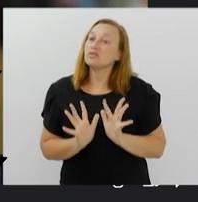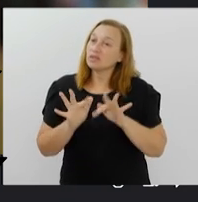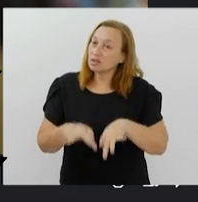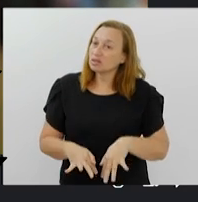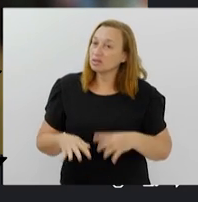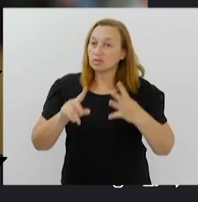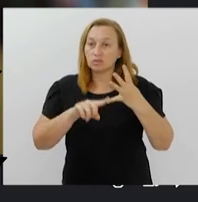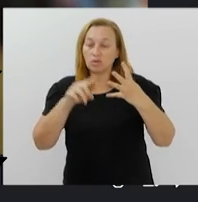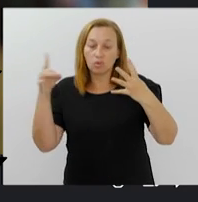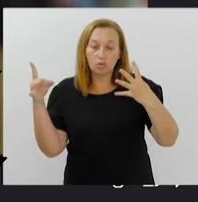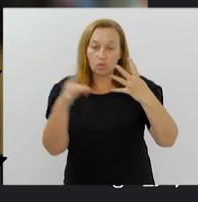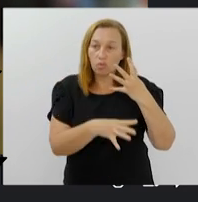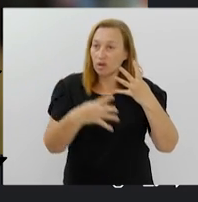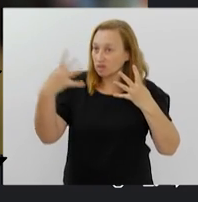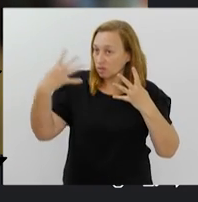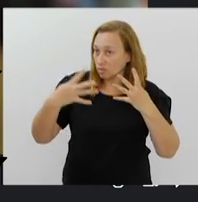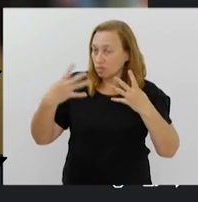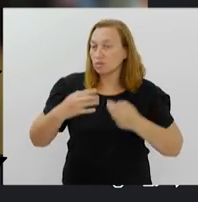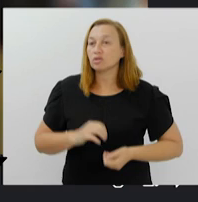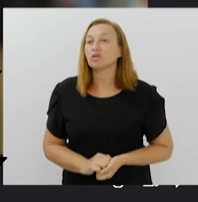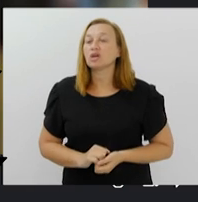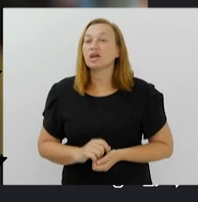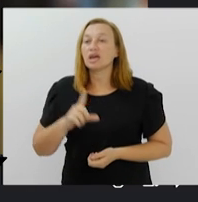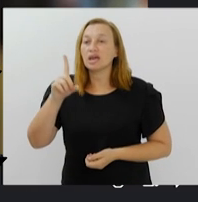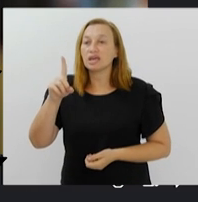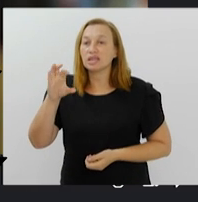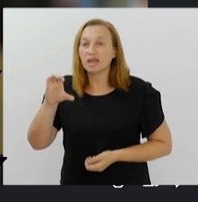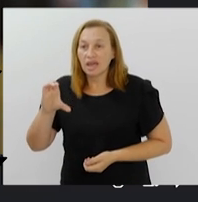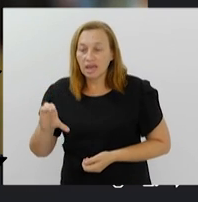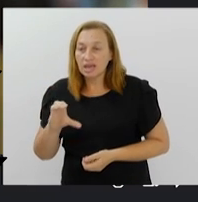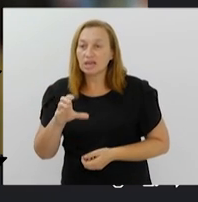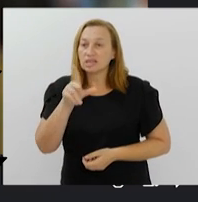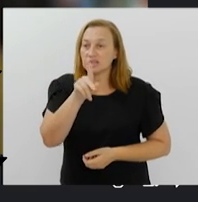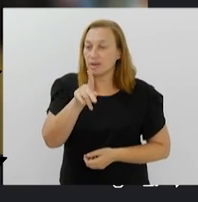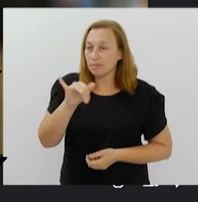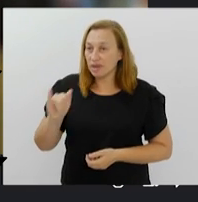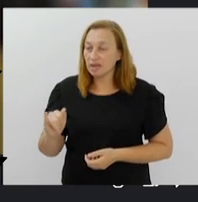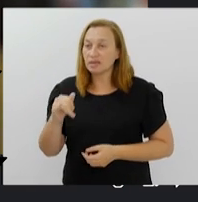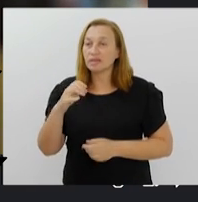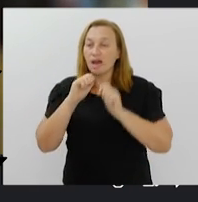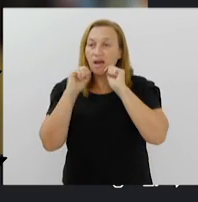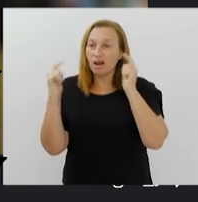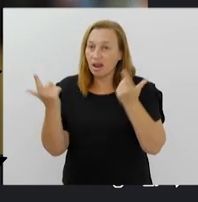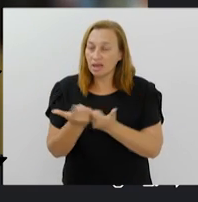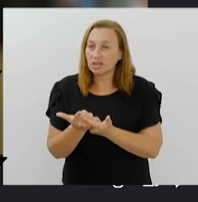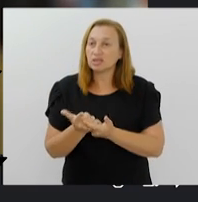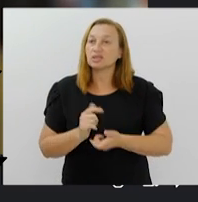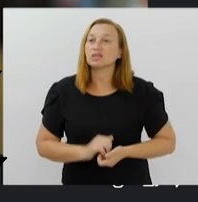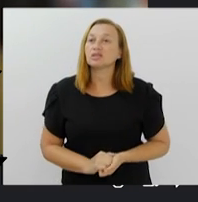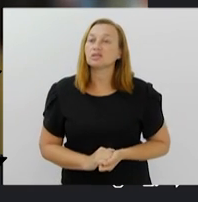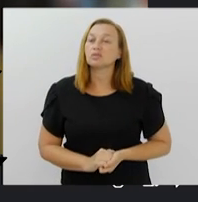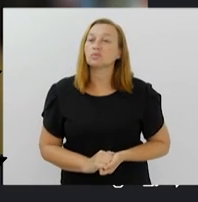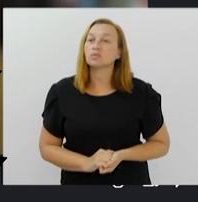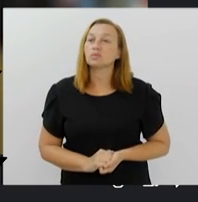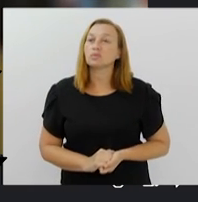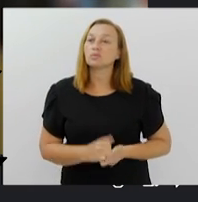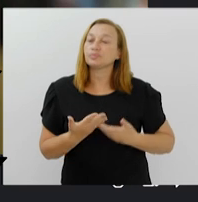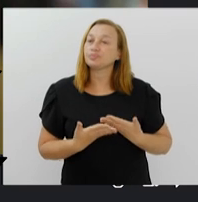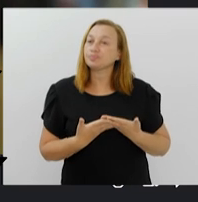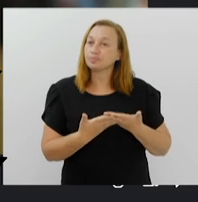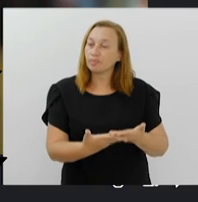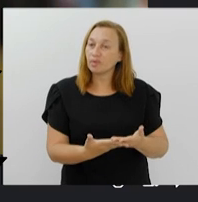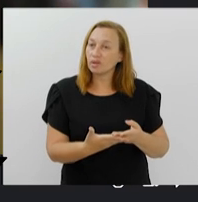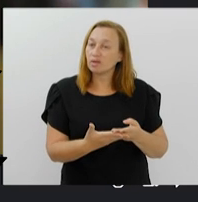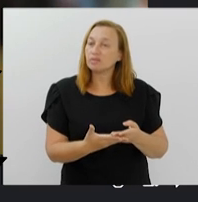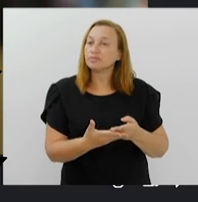quarta e última sugestão o idec espera que a CPI da alge ela fa uma recomendação expressa